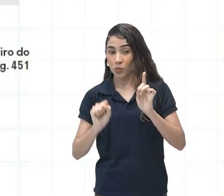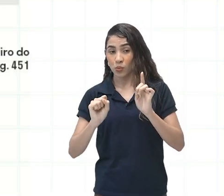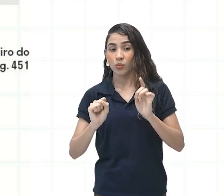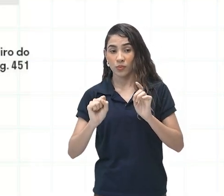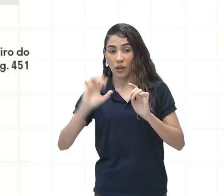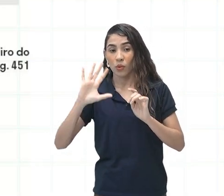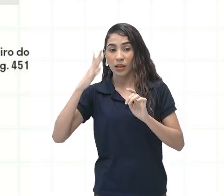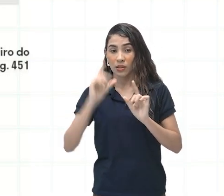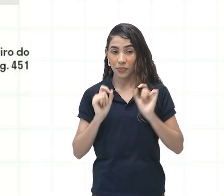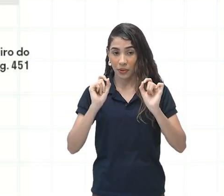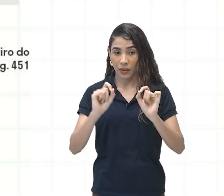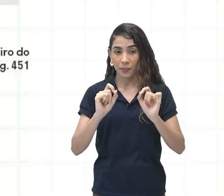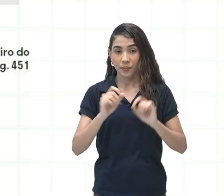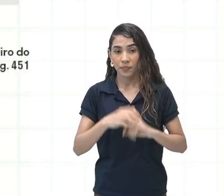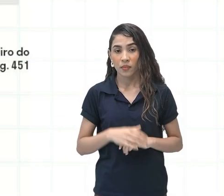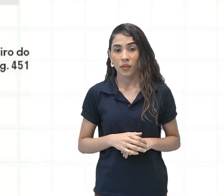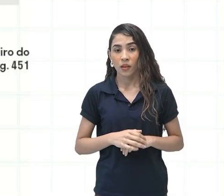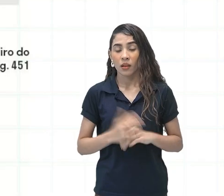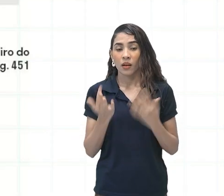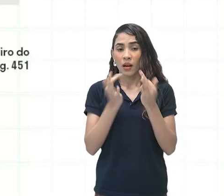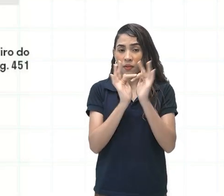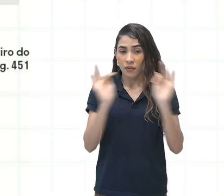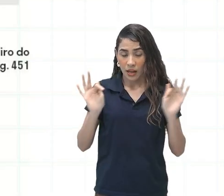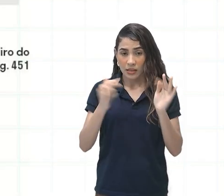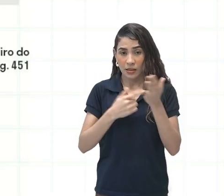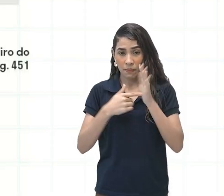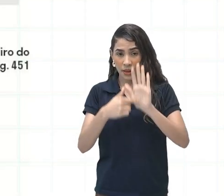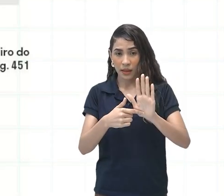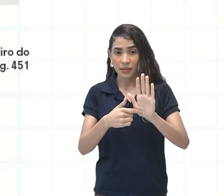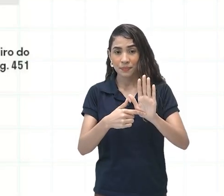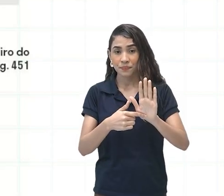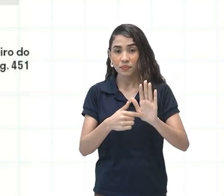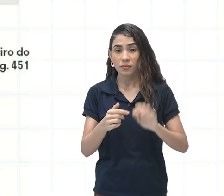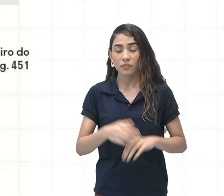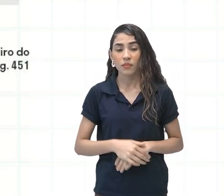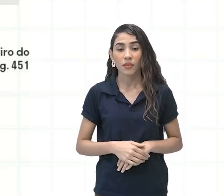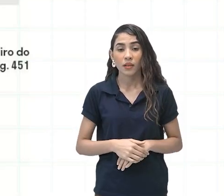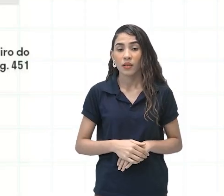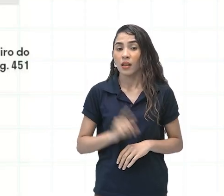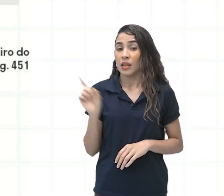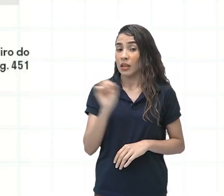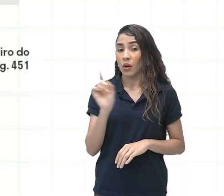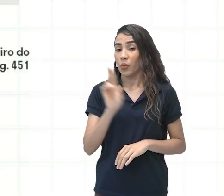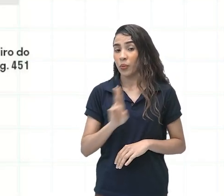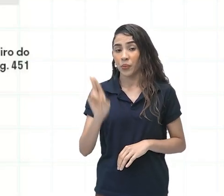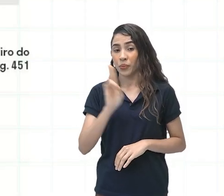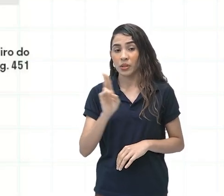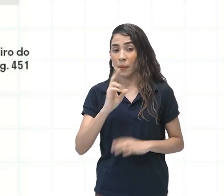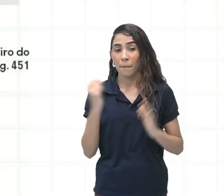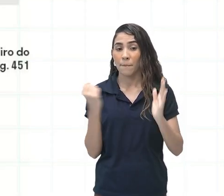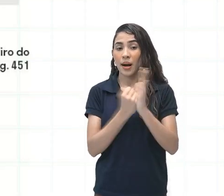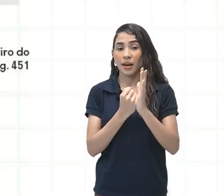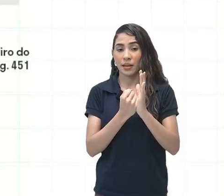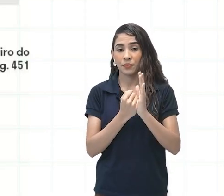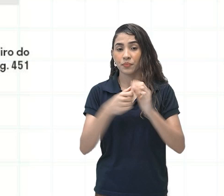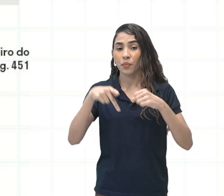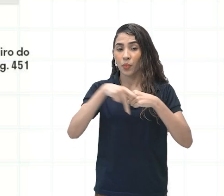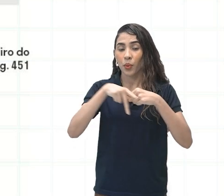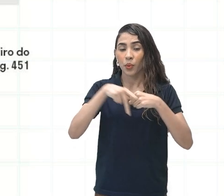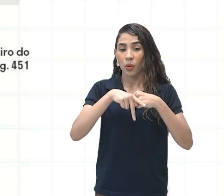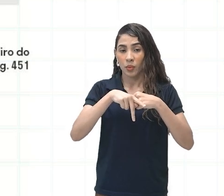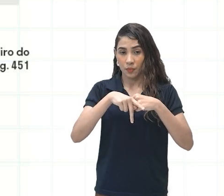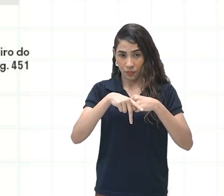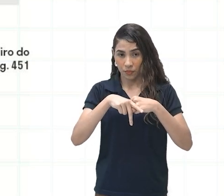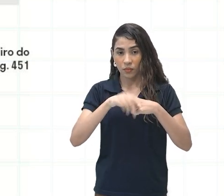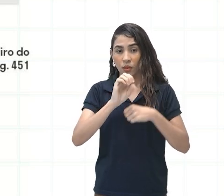que acontece é que as frases aparecem sem o uso, sem a marcação do pronome nessa